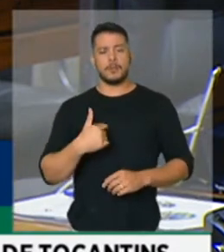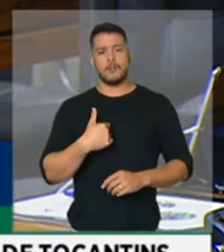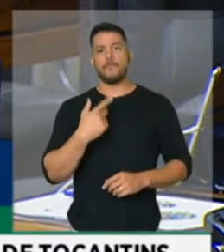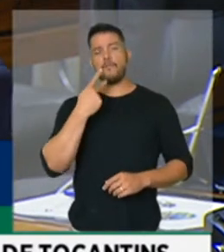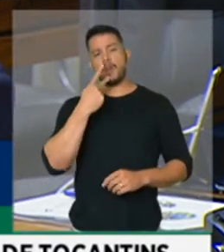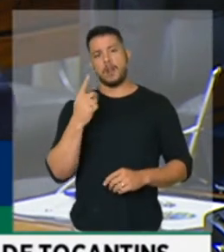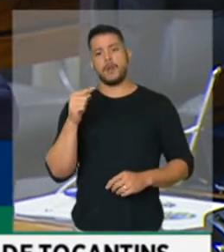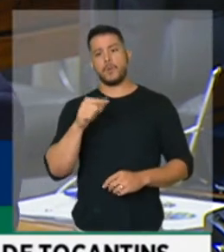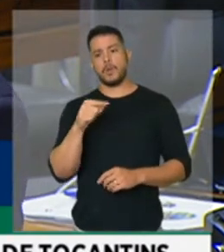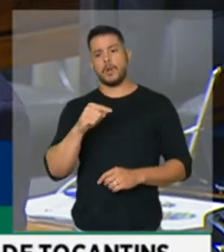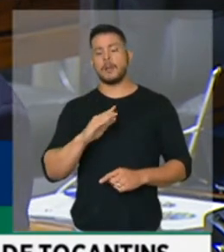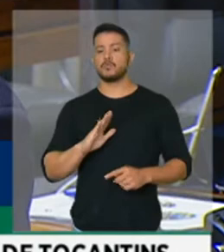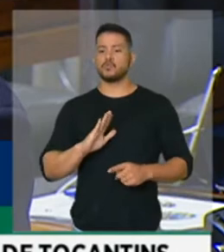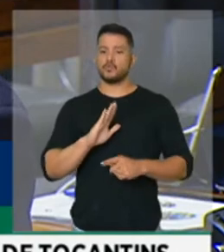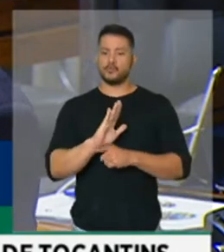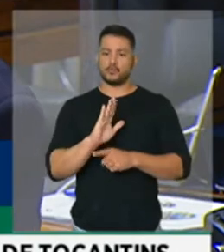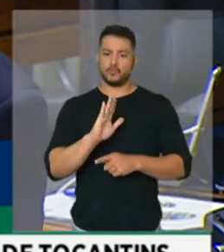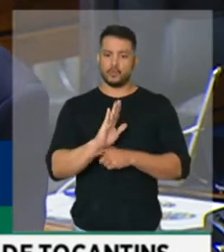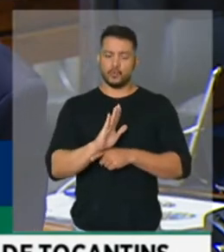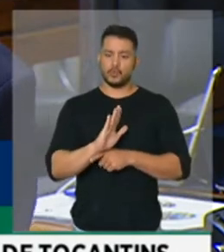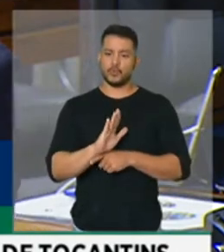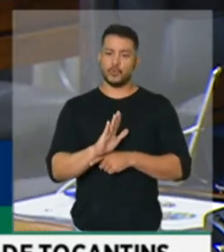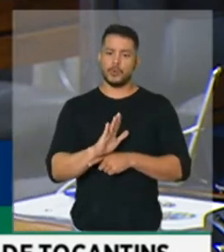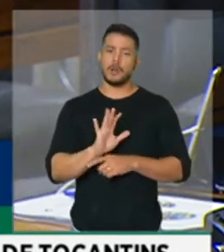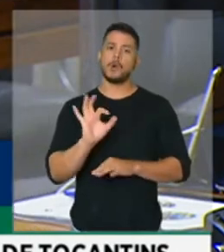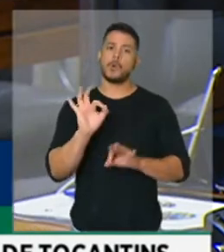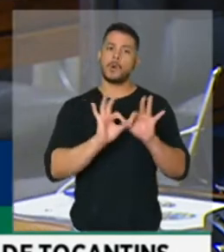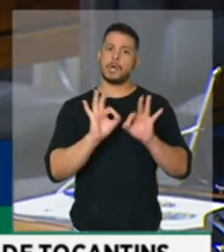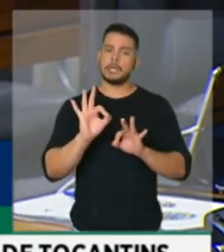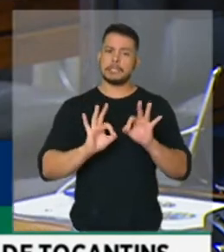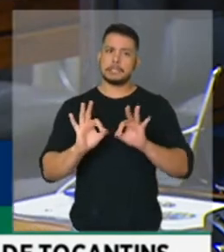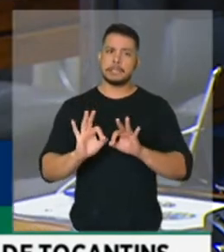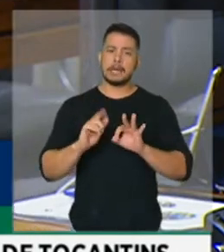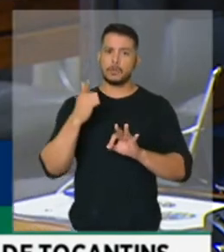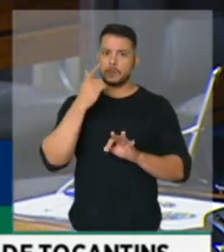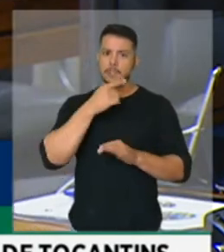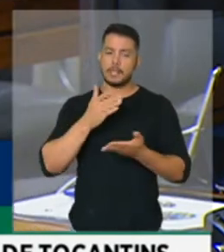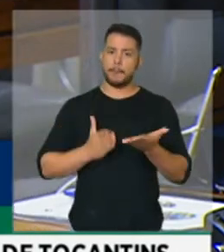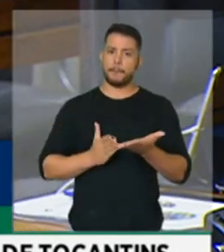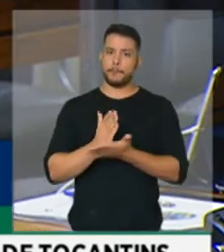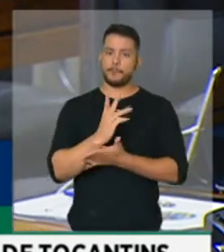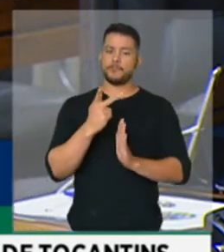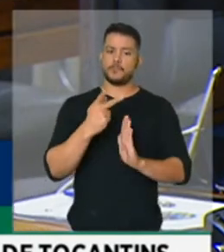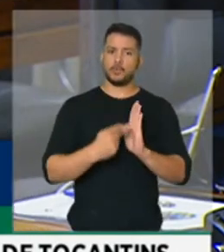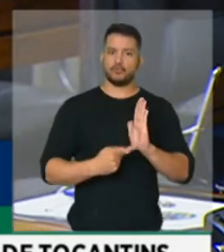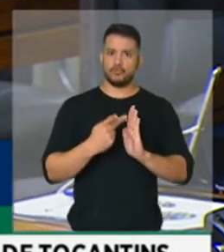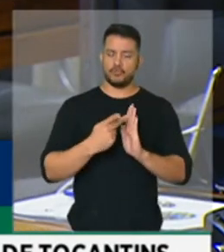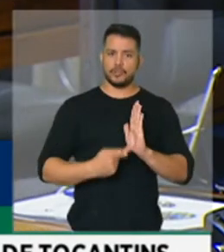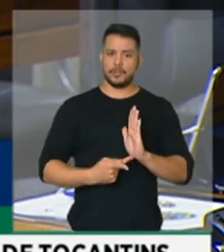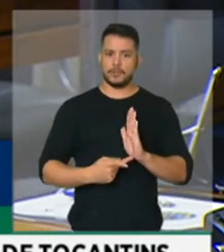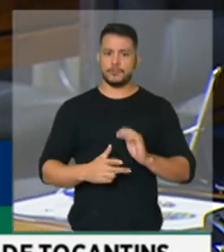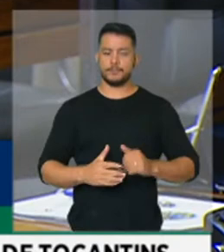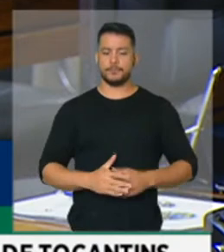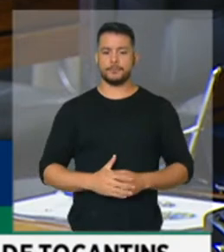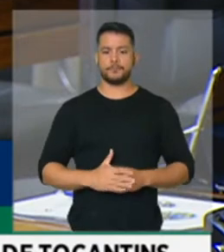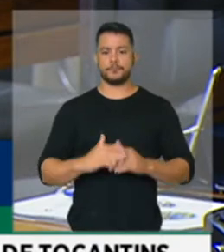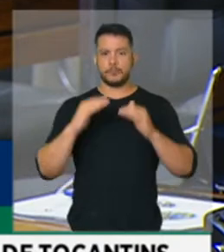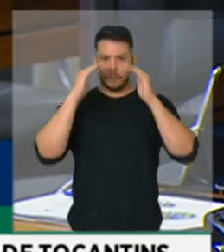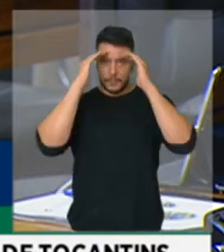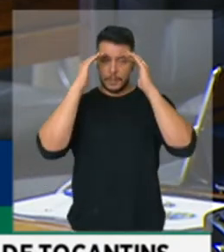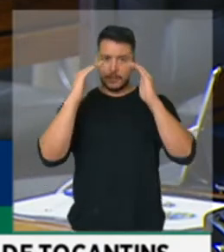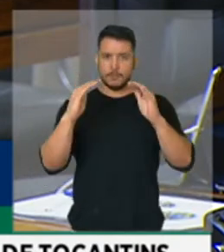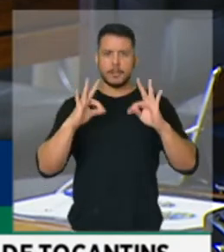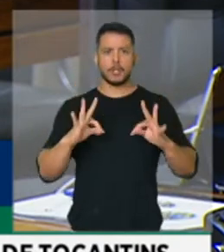a construir, deputado Vicentinho, para que esse projeto pudesse ser reconhecido aqui, em respeito aos fundadores,